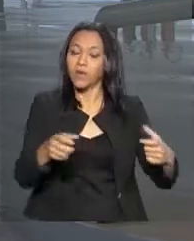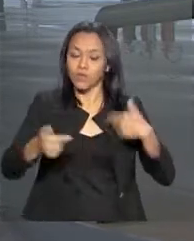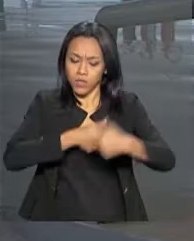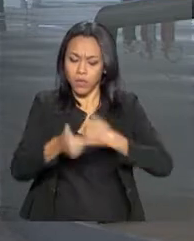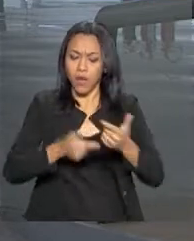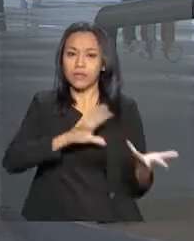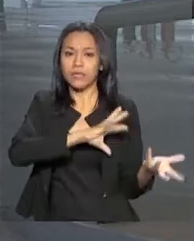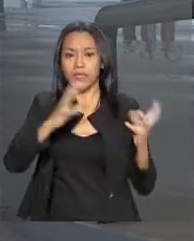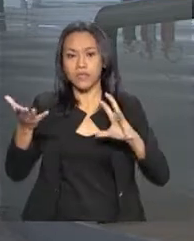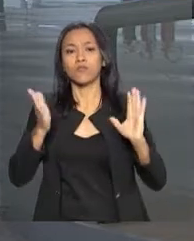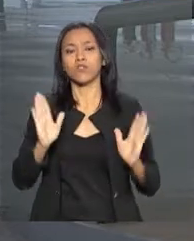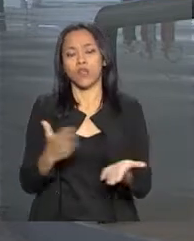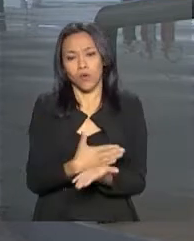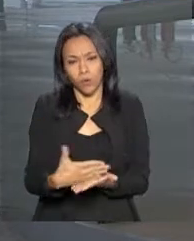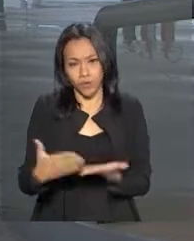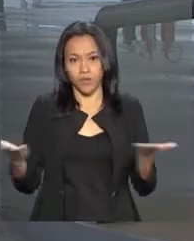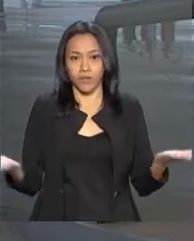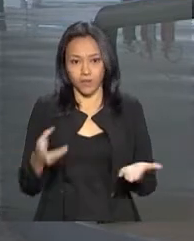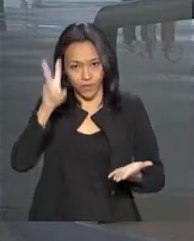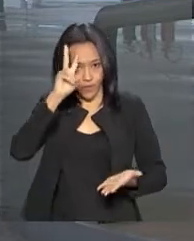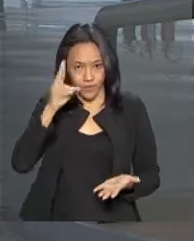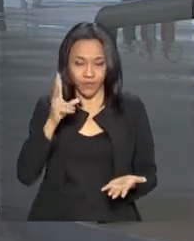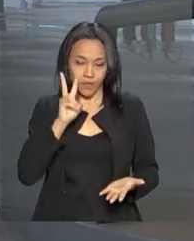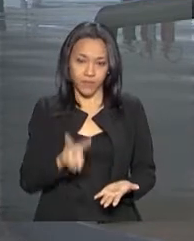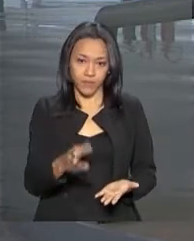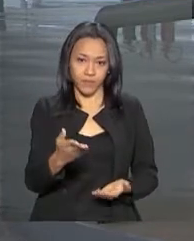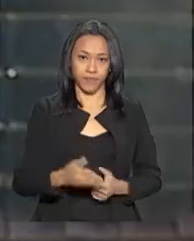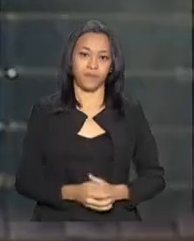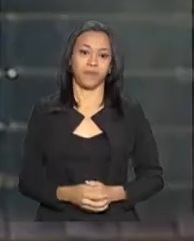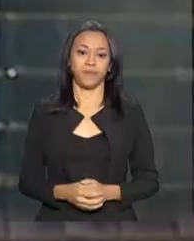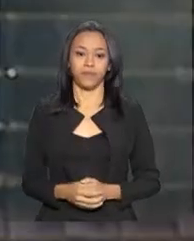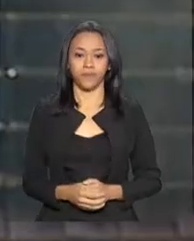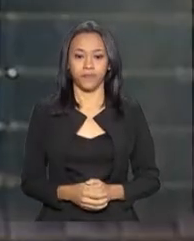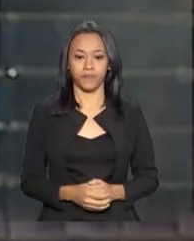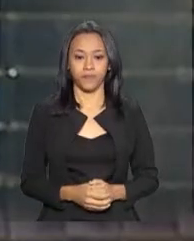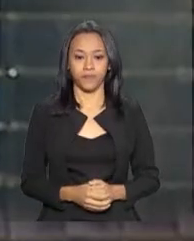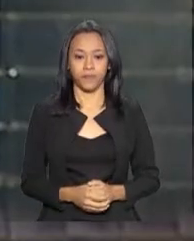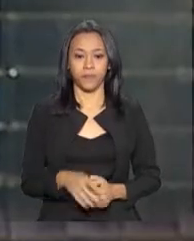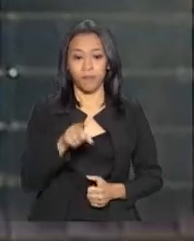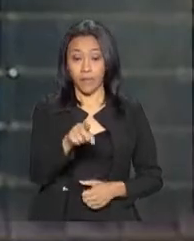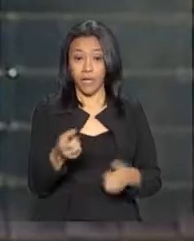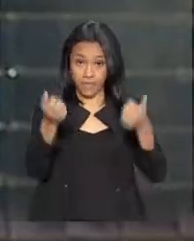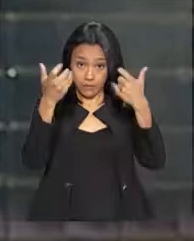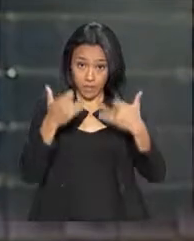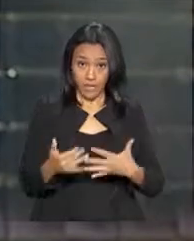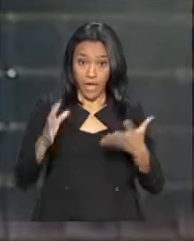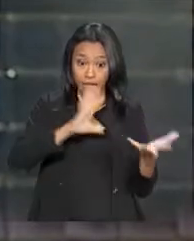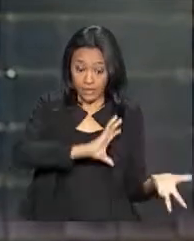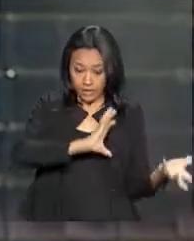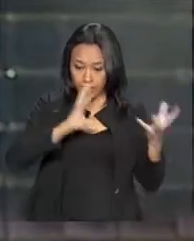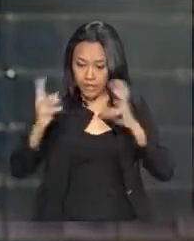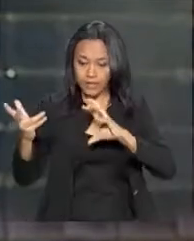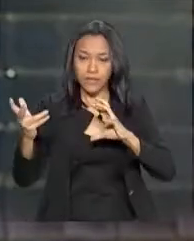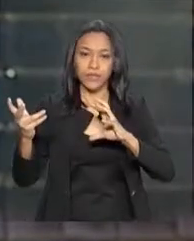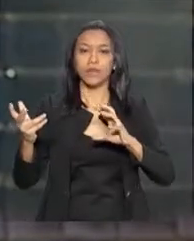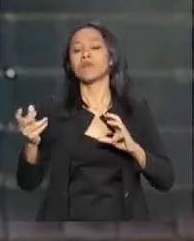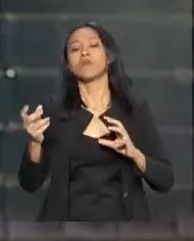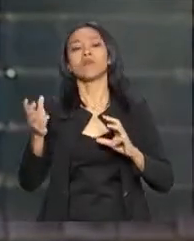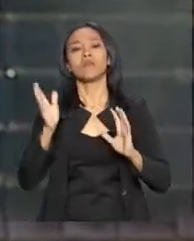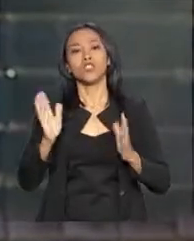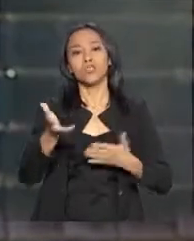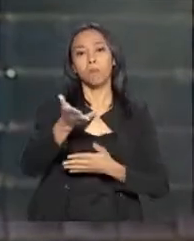começam nesta segunda feira vamos acompanhar a transição já está praticamente